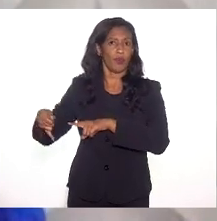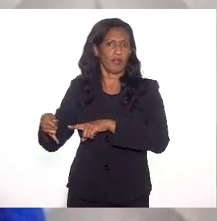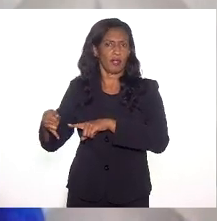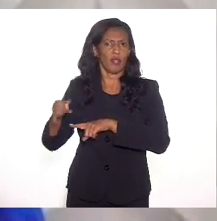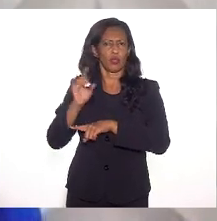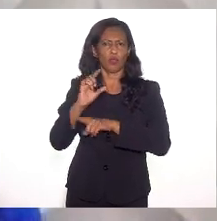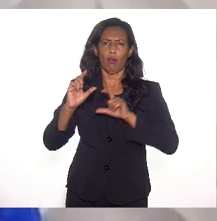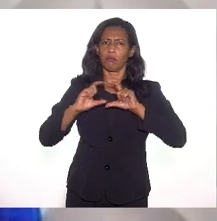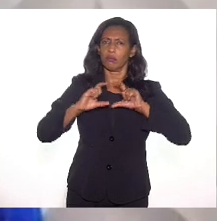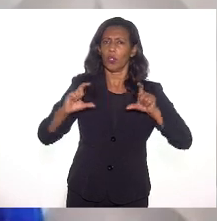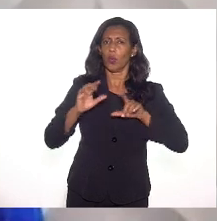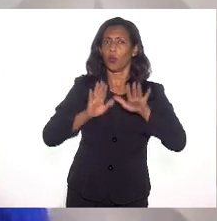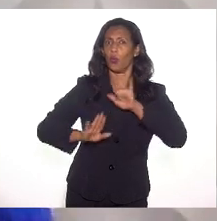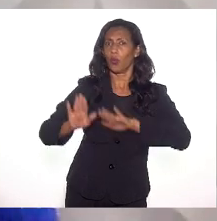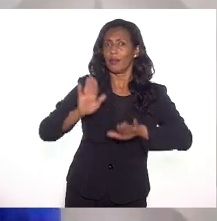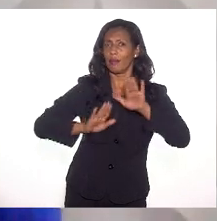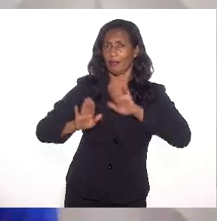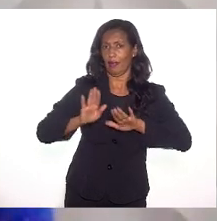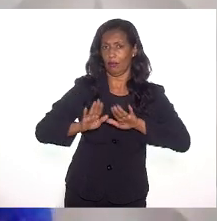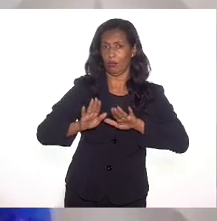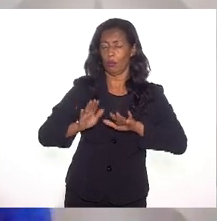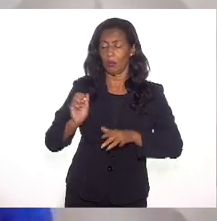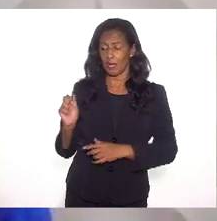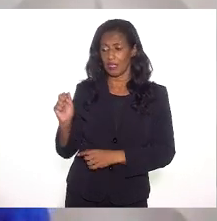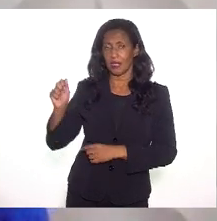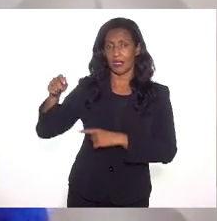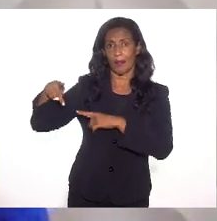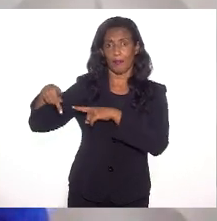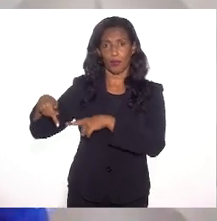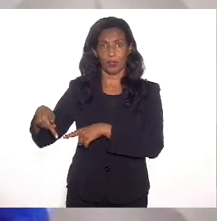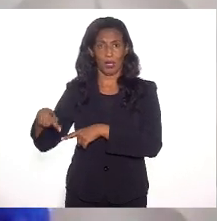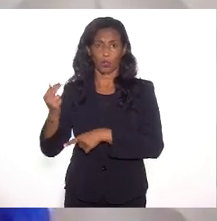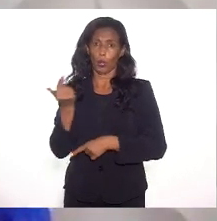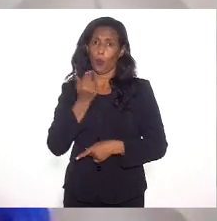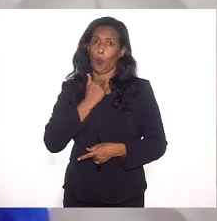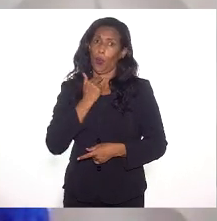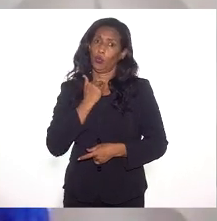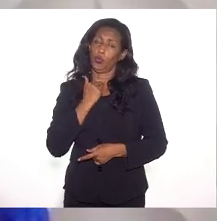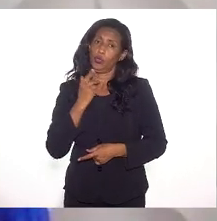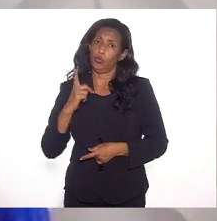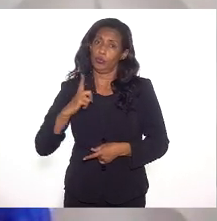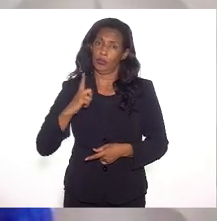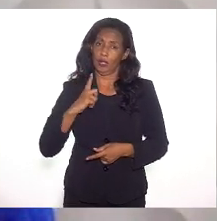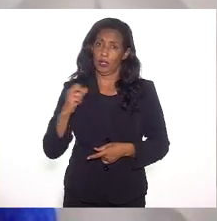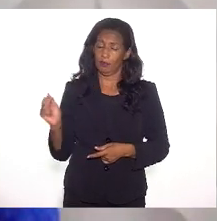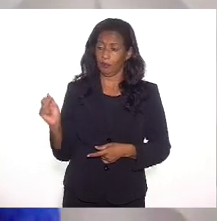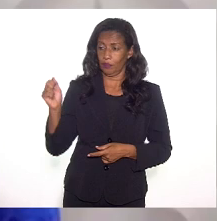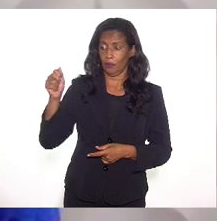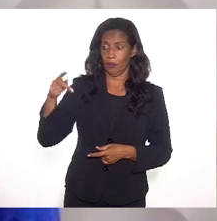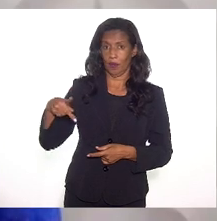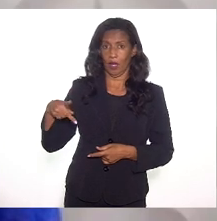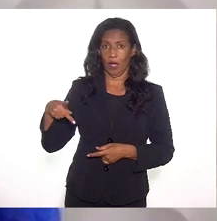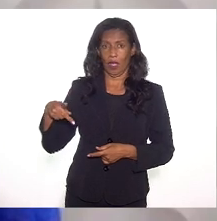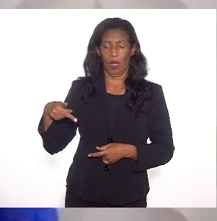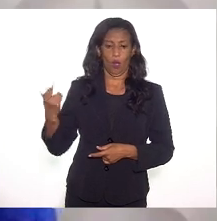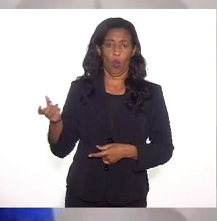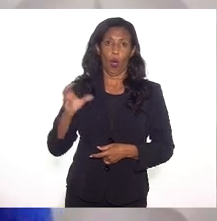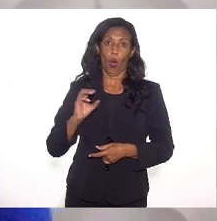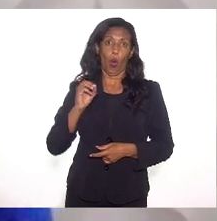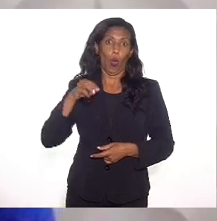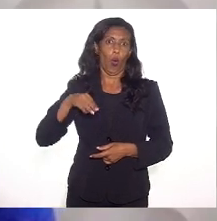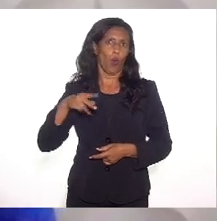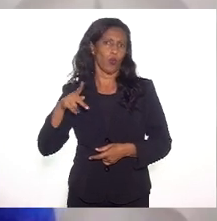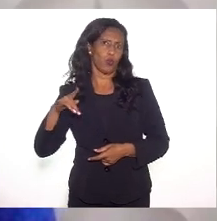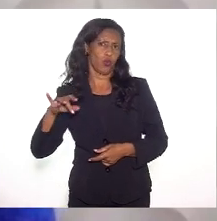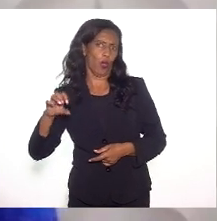cuidado, né? Que esses aposentados não poderiam estar aposentados compulsoriamente,